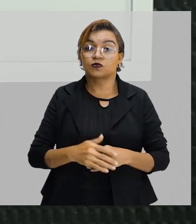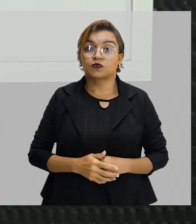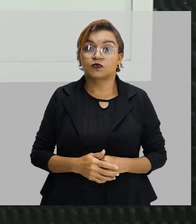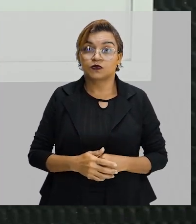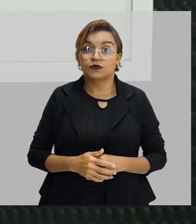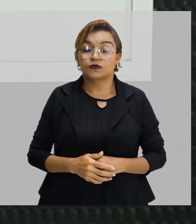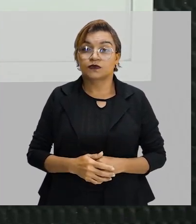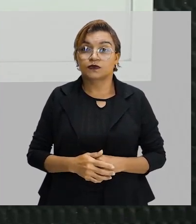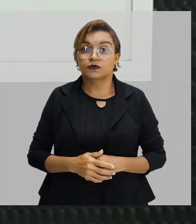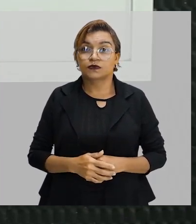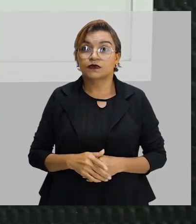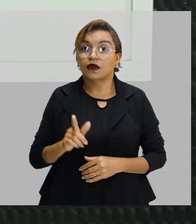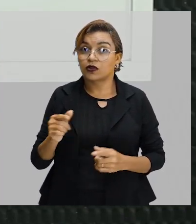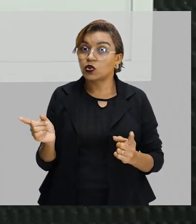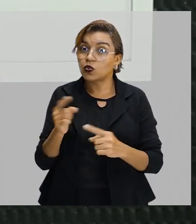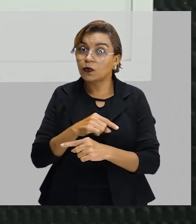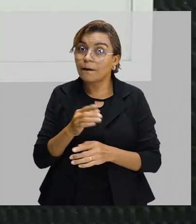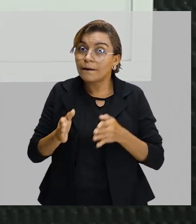É o inverso do período.